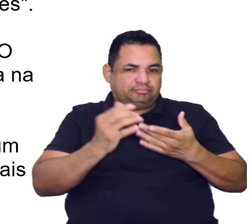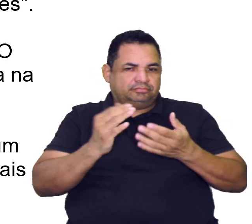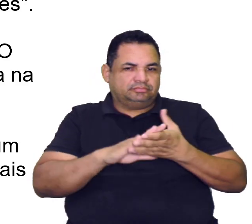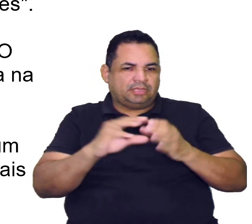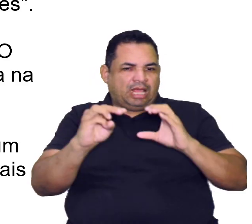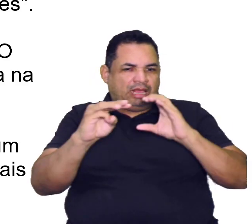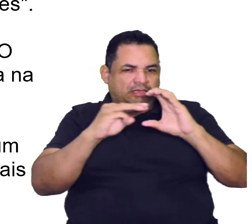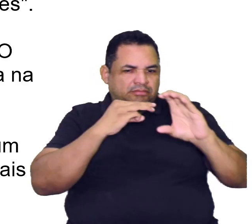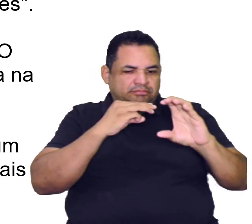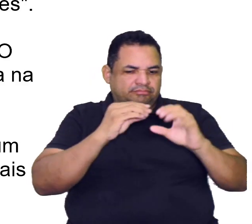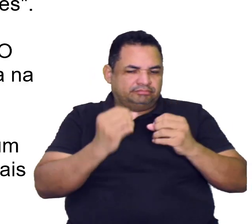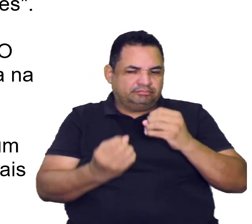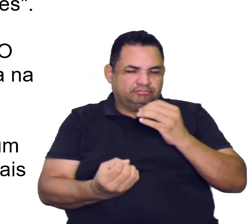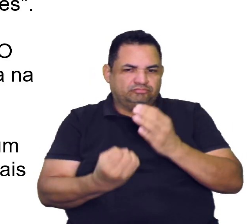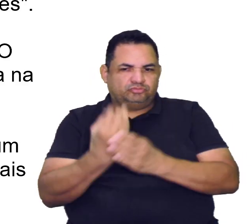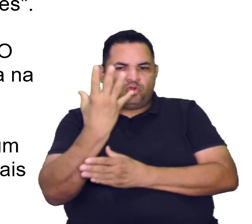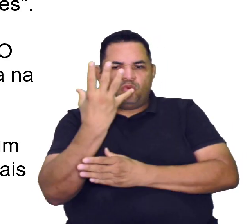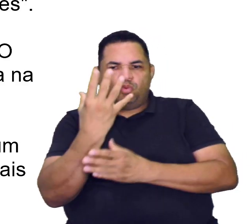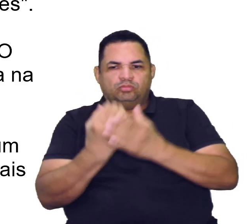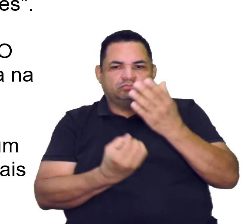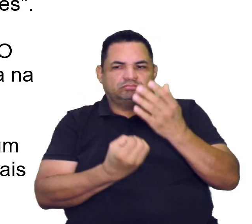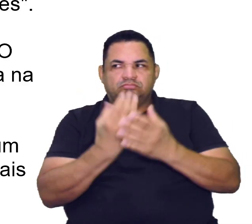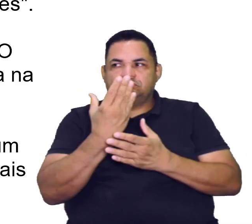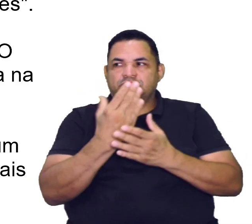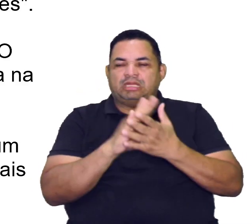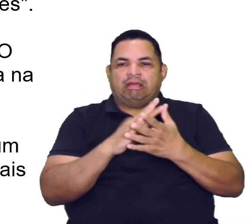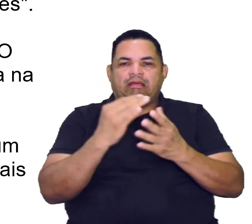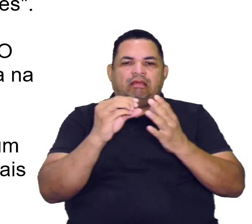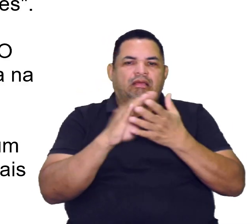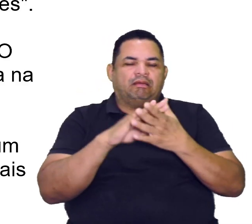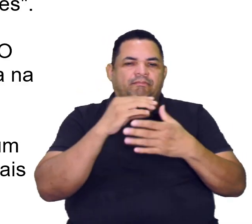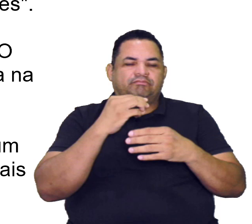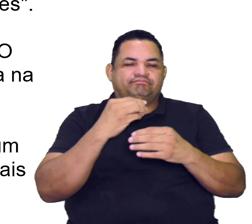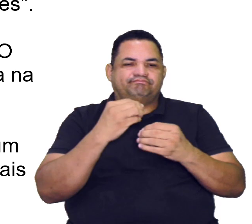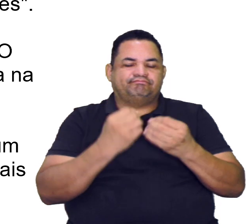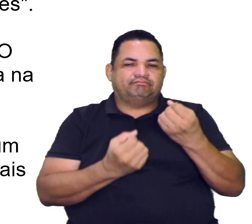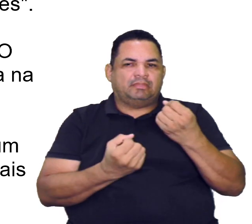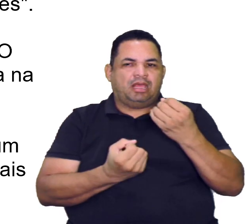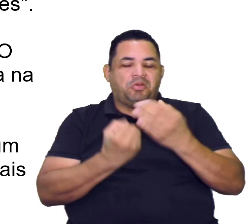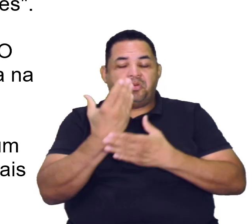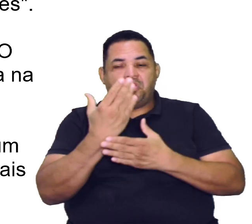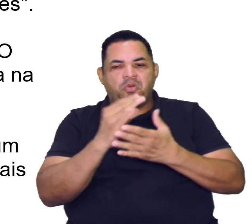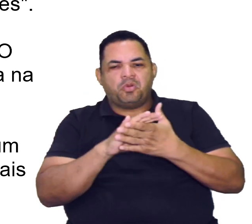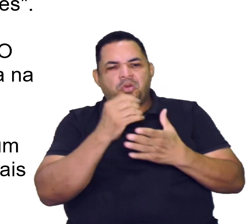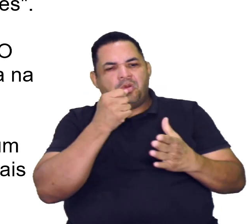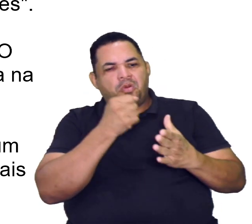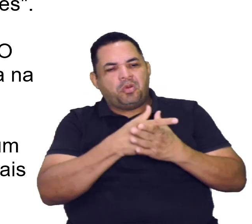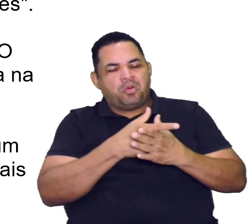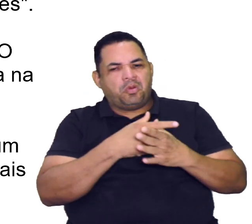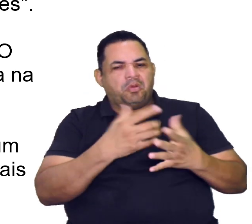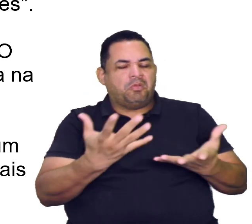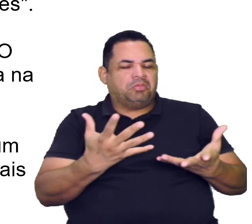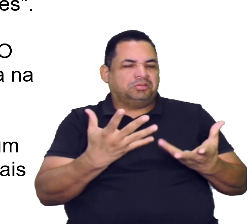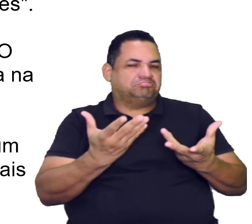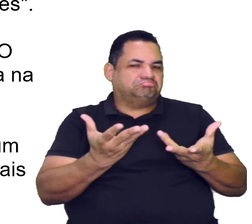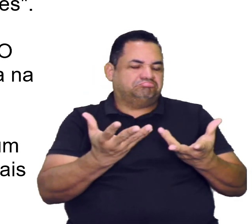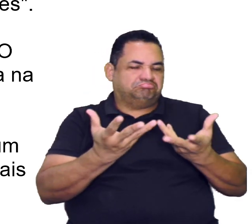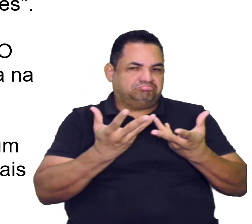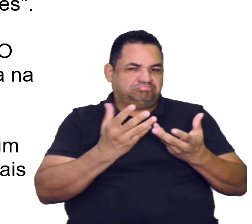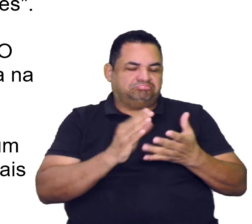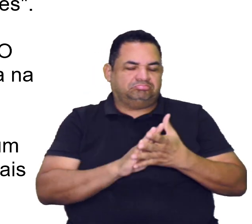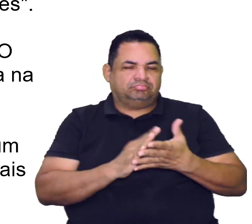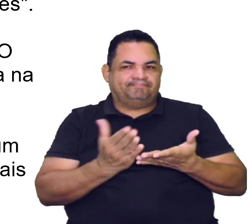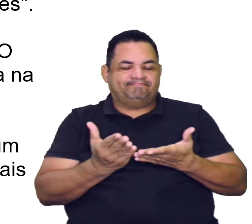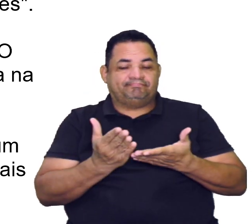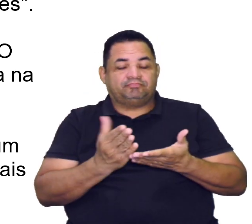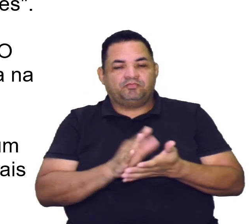aquelas mensagenzinhas, né? Aqueles balãozinhos, né? Automáticos. Compre isso, adquira aquilo outro,